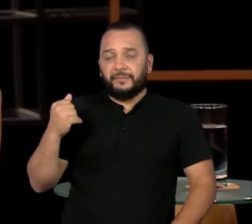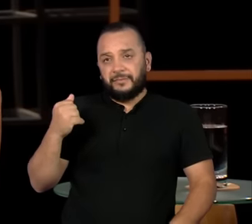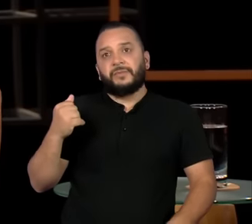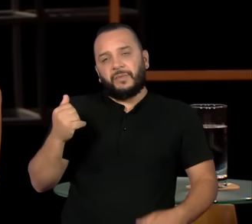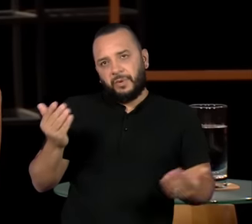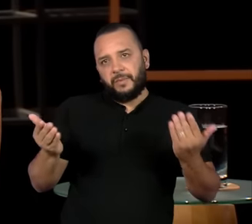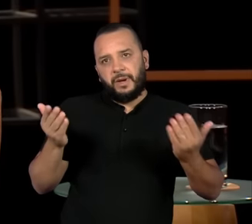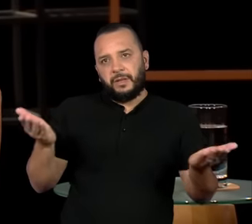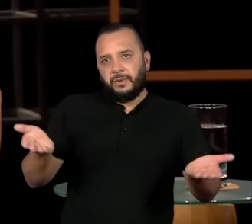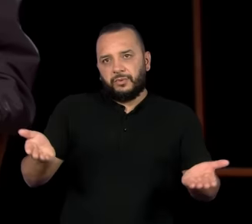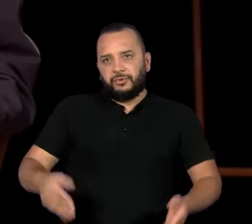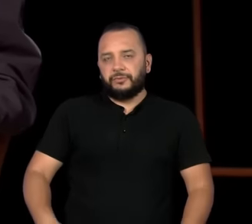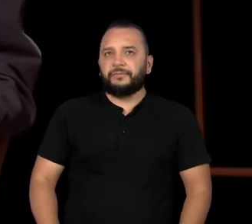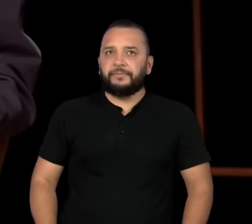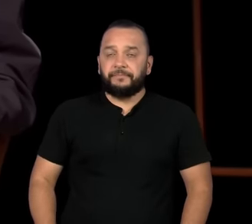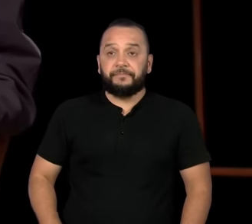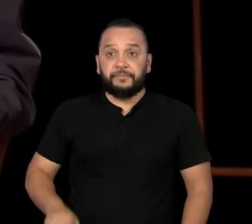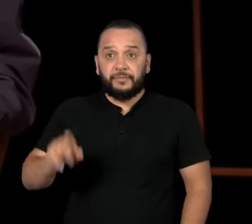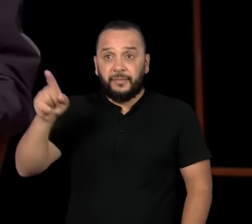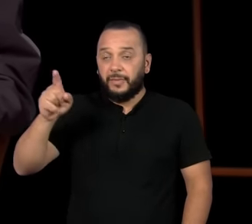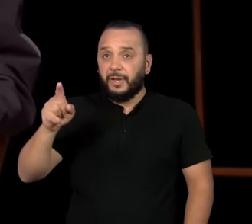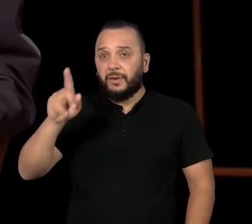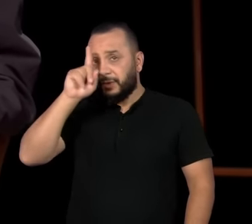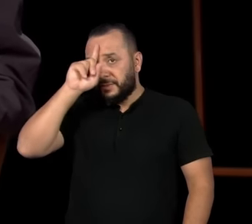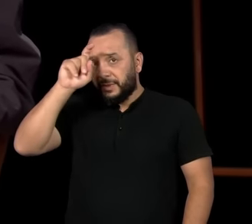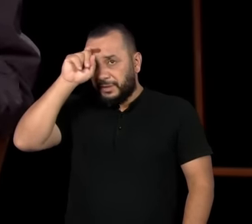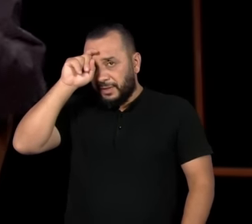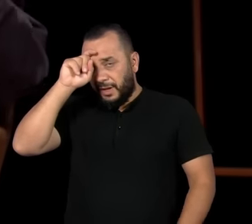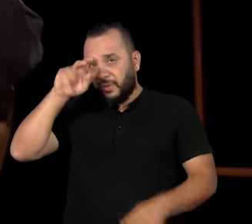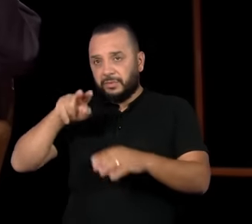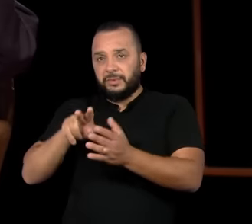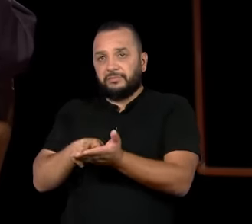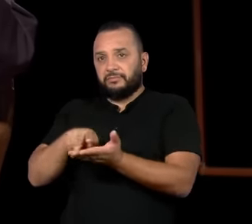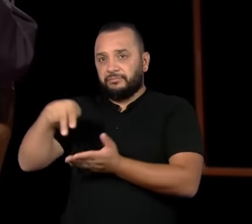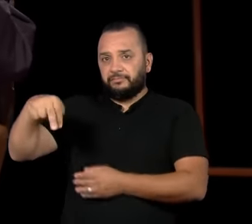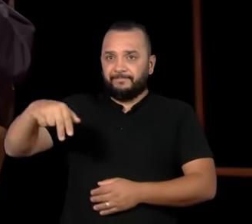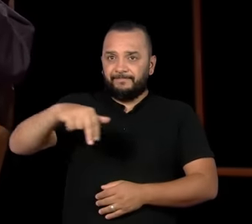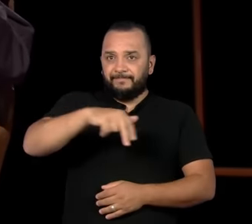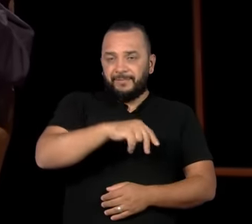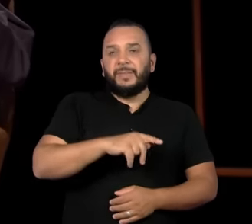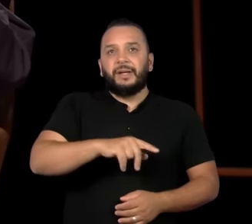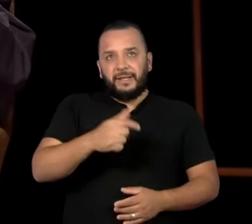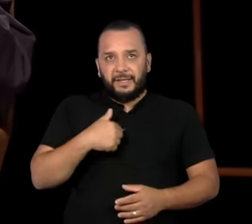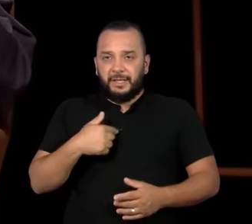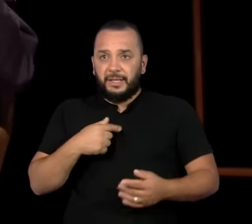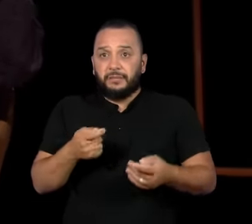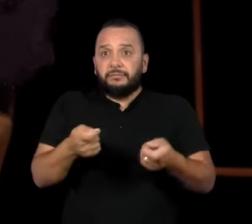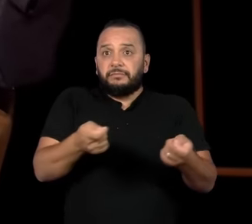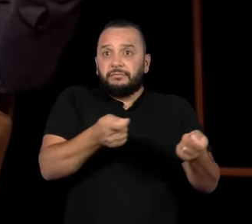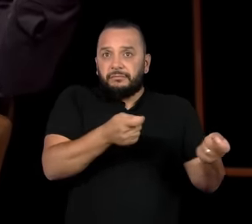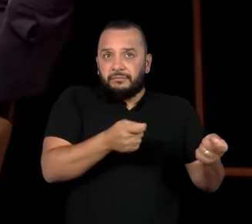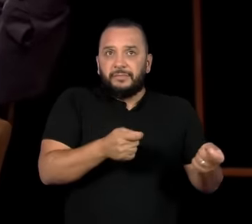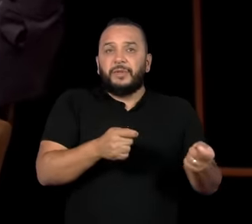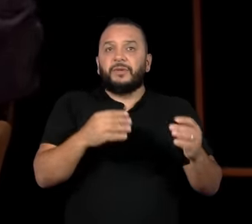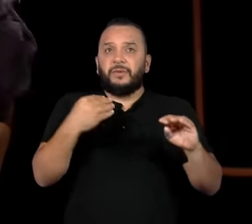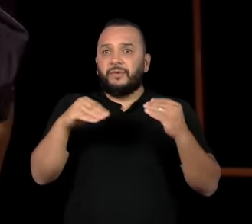hoje. E aí, quando ele voltou, ele teve que reconduzir a novela, porque